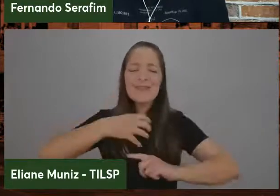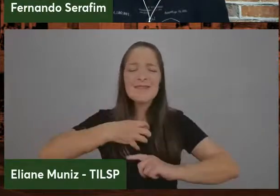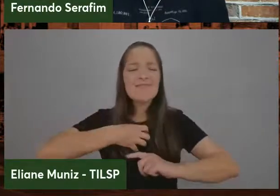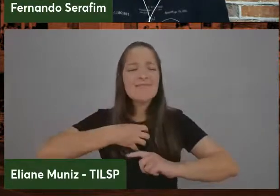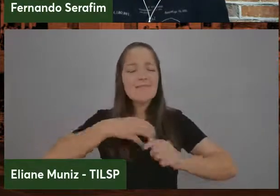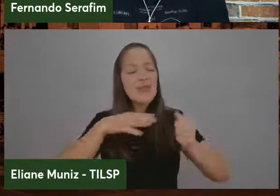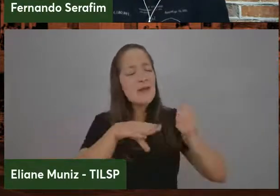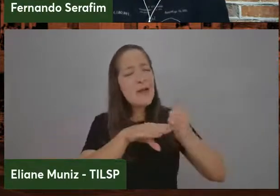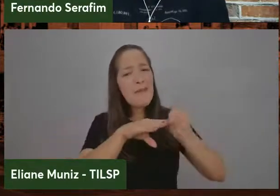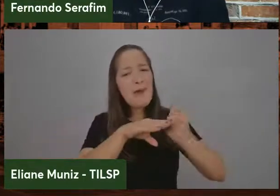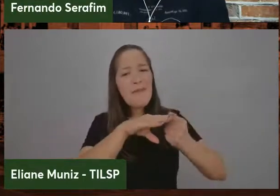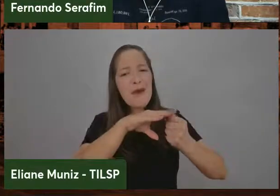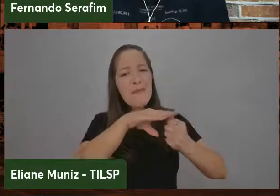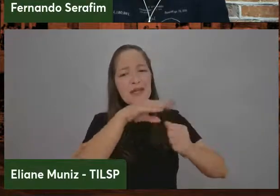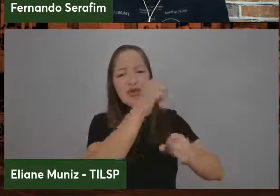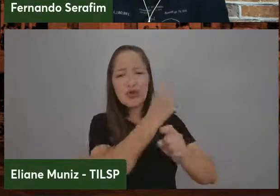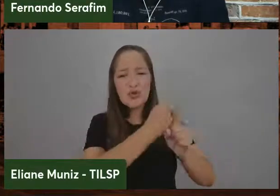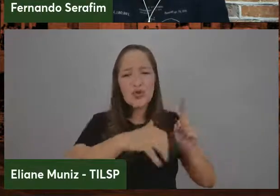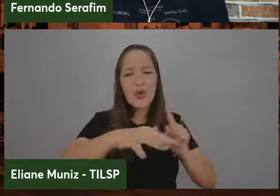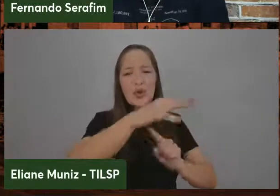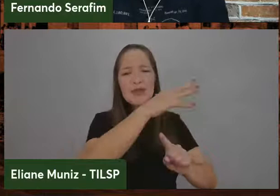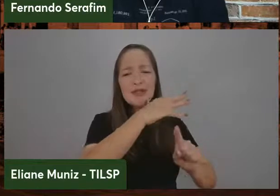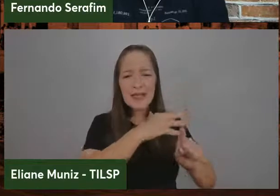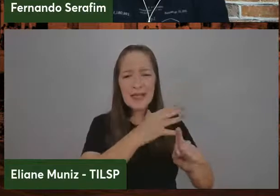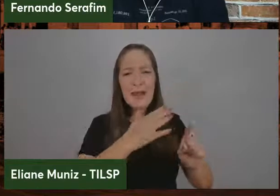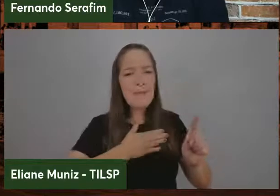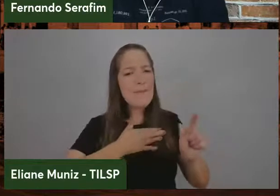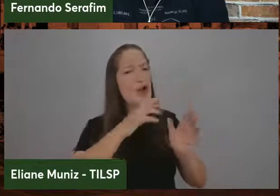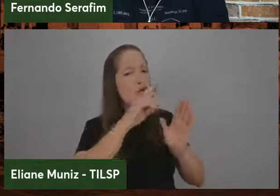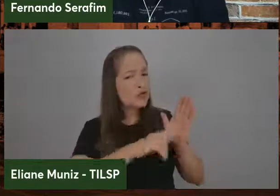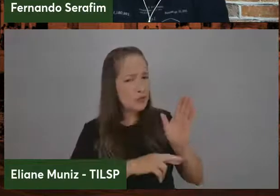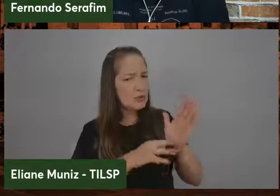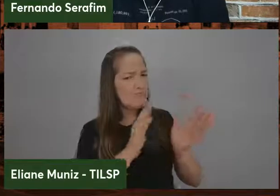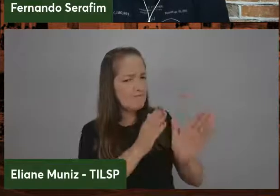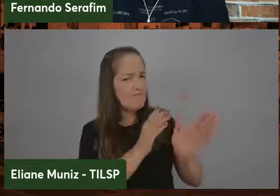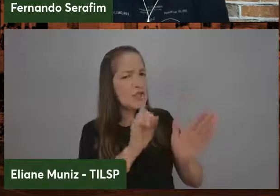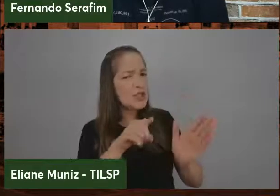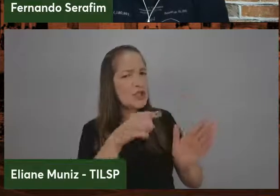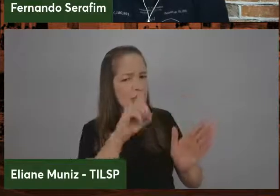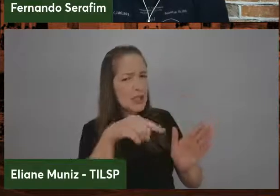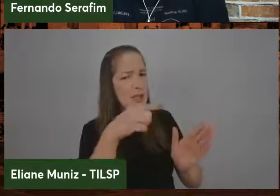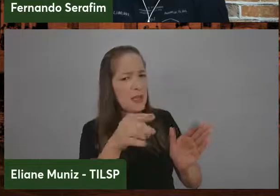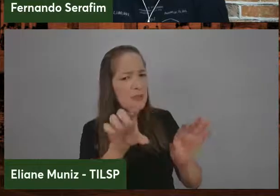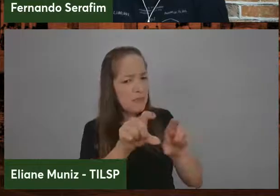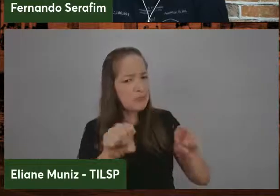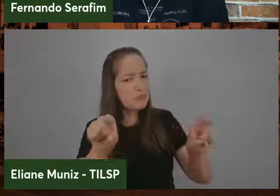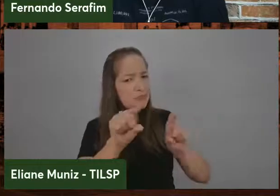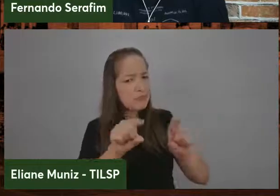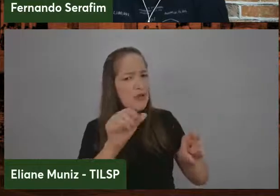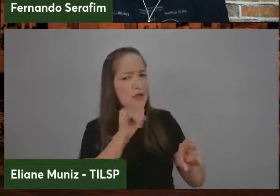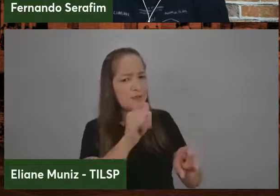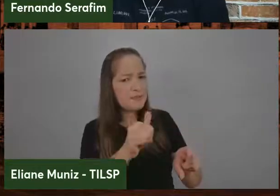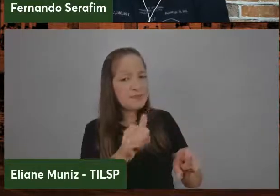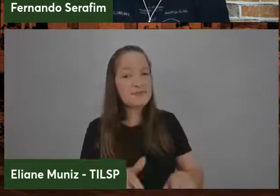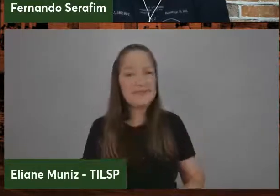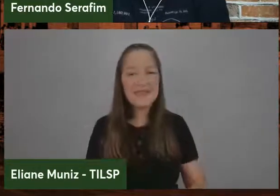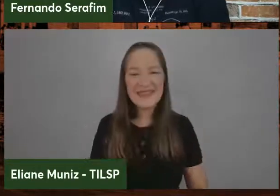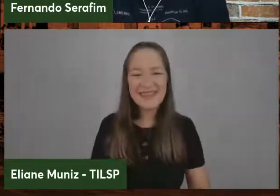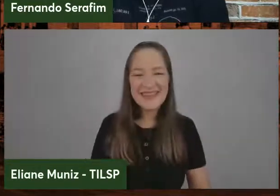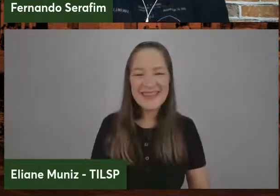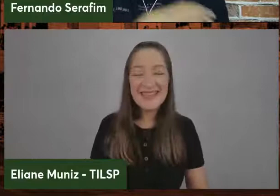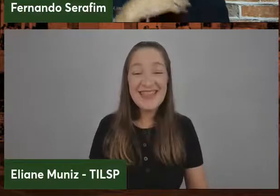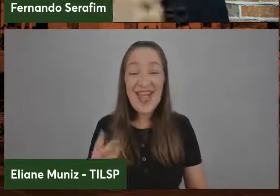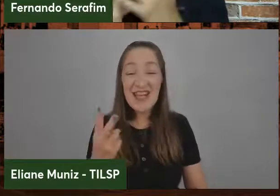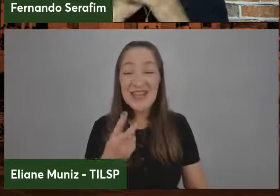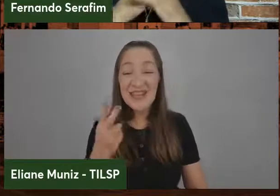sociais. E eu vou seguir o meu roteiro, depois eu quero voltar aqui para um trecho. Tá? Eu vou anunciar aqui as duas